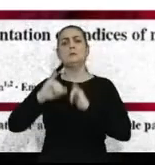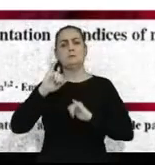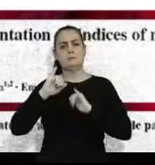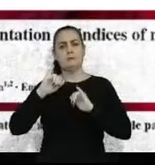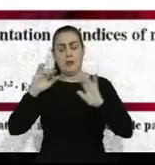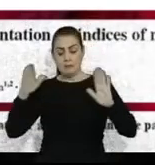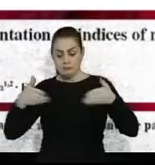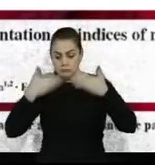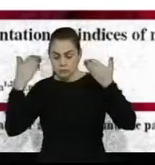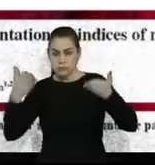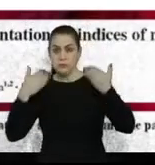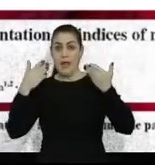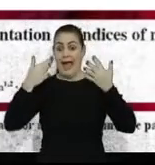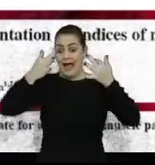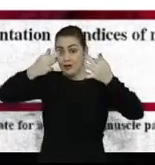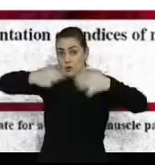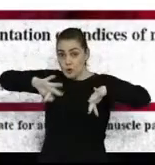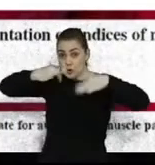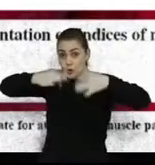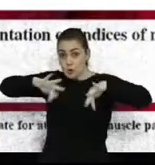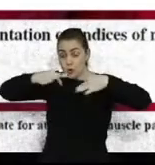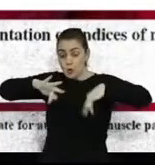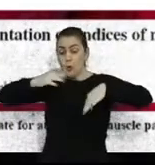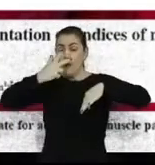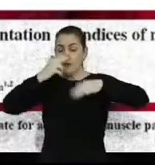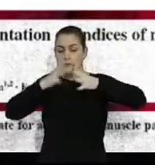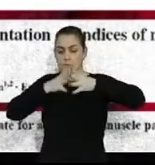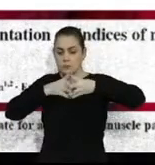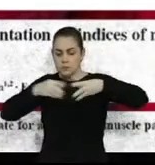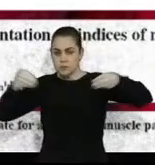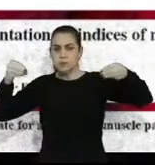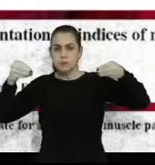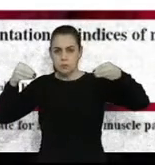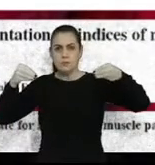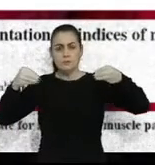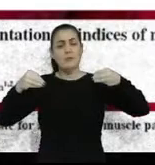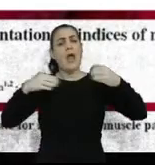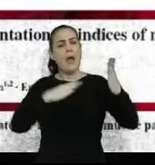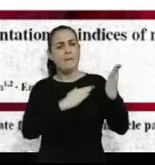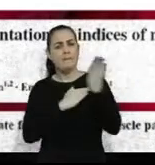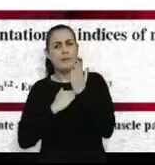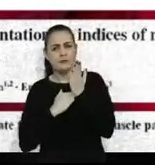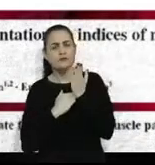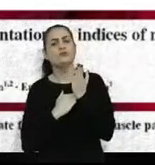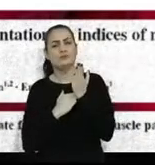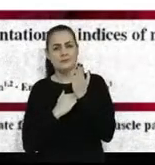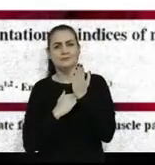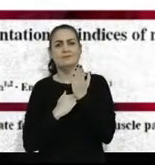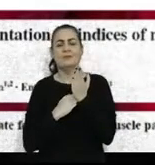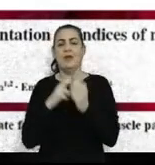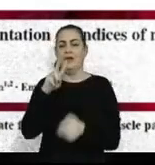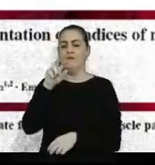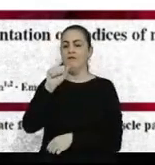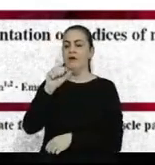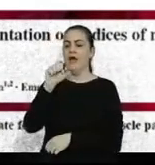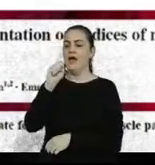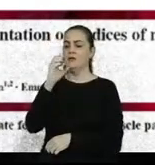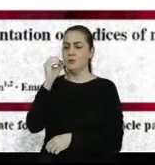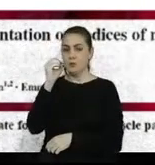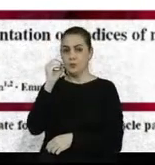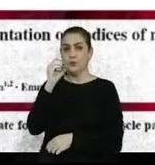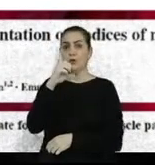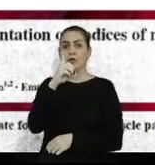dor articular. Ou seja, eles ajudam na questão da vasodilatação, da energia, mas eles também ajudam na